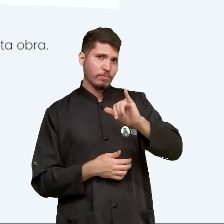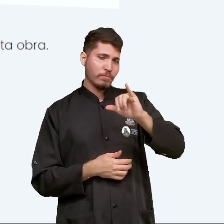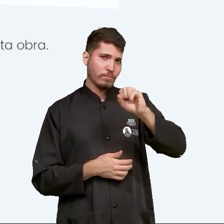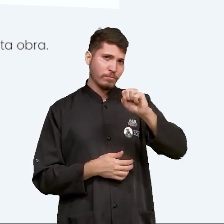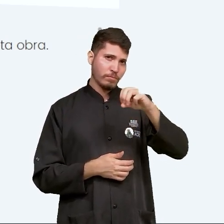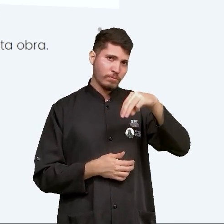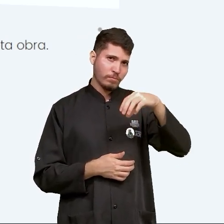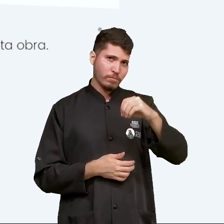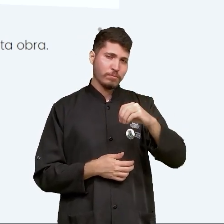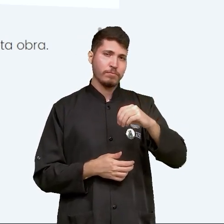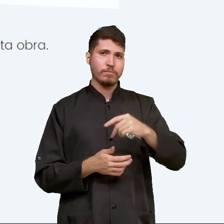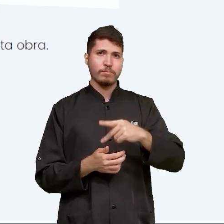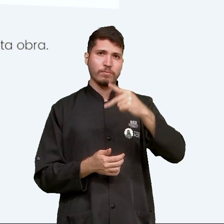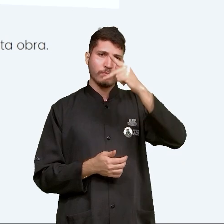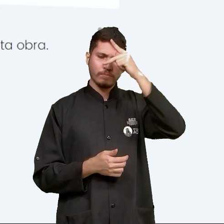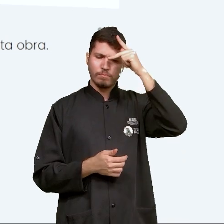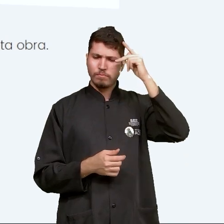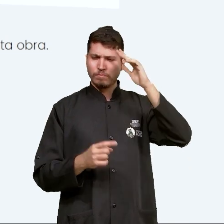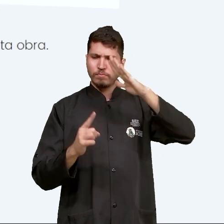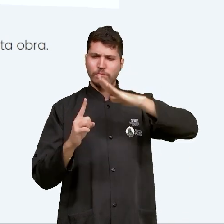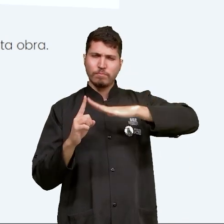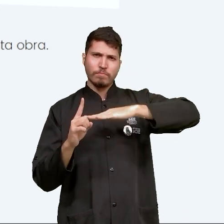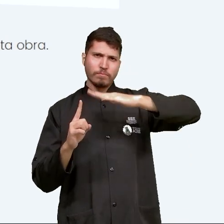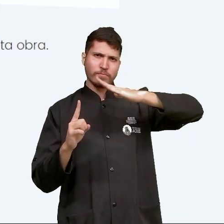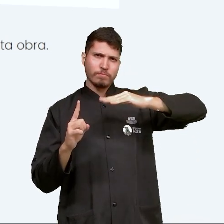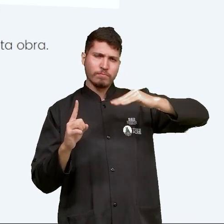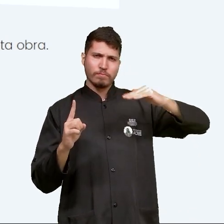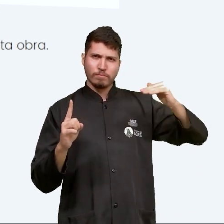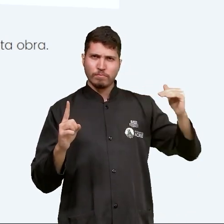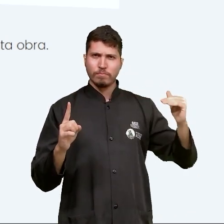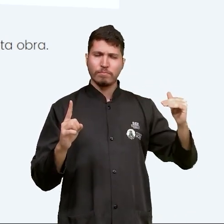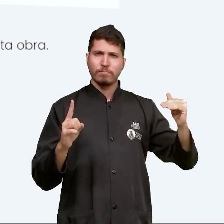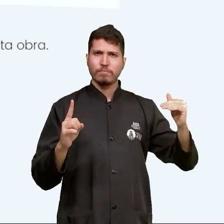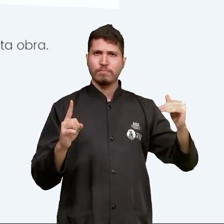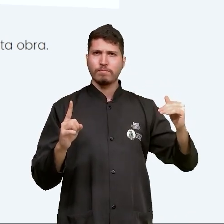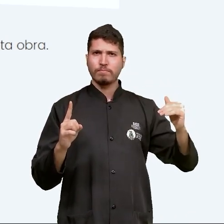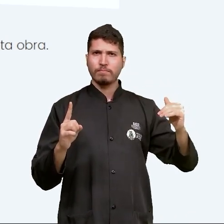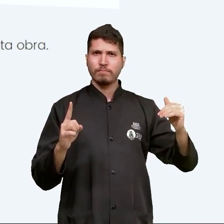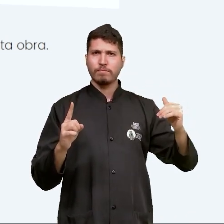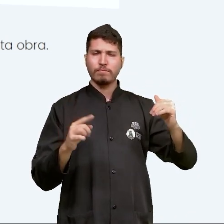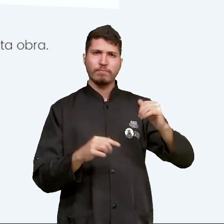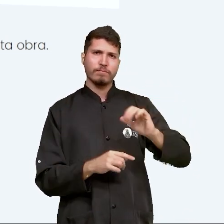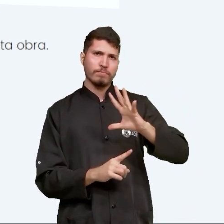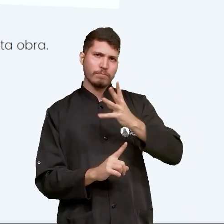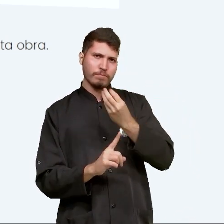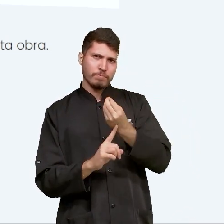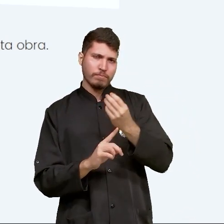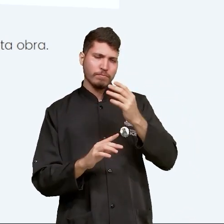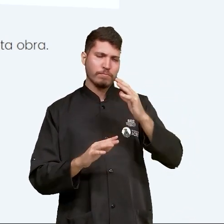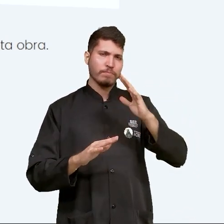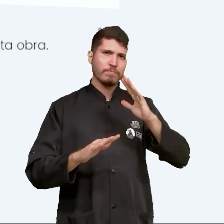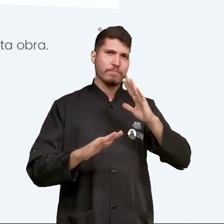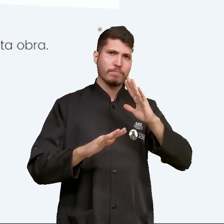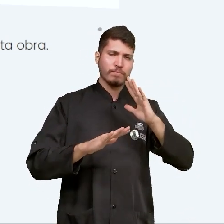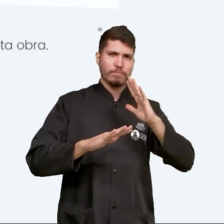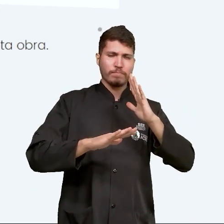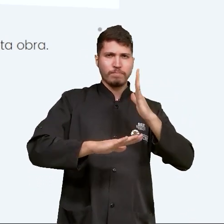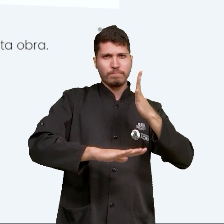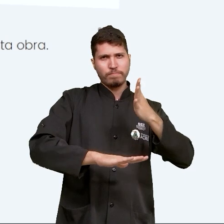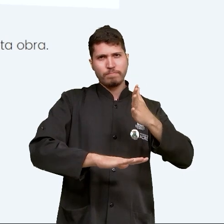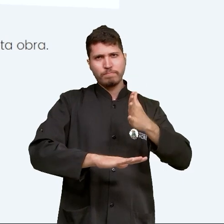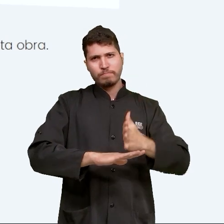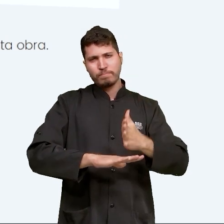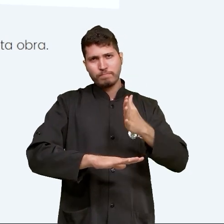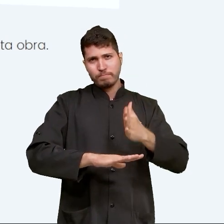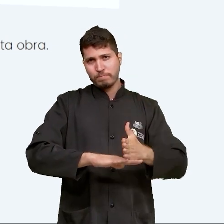pessoas, de artistas emblemáticos da arte moderna. Então, me diga aí, quem